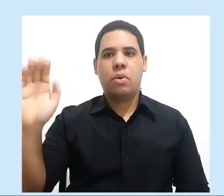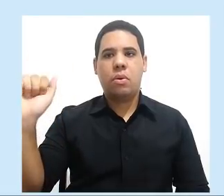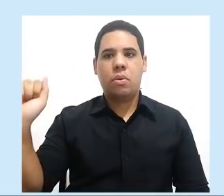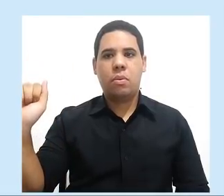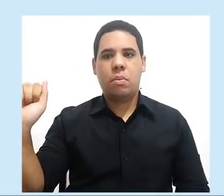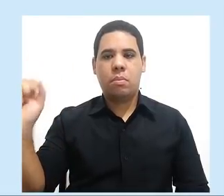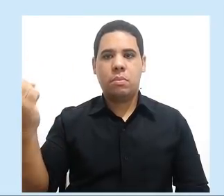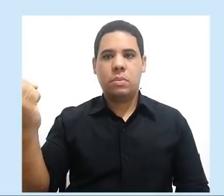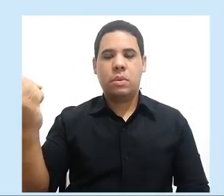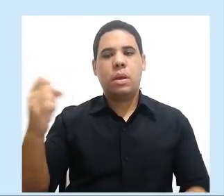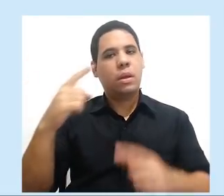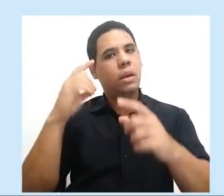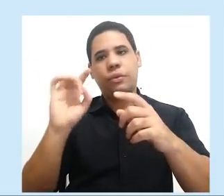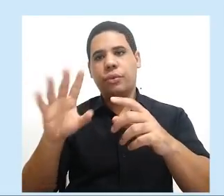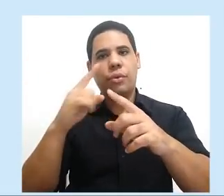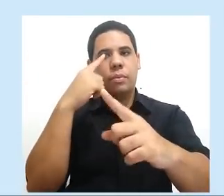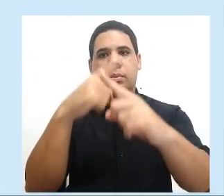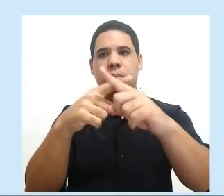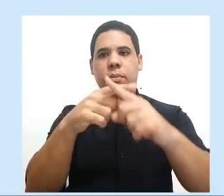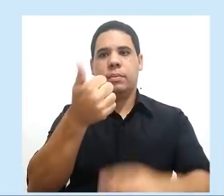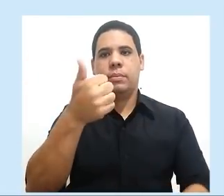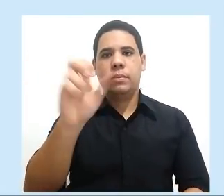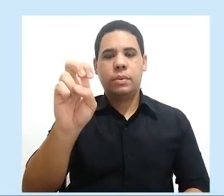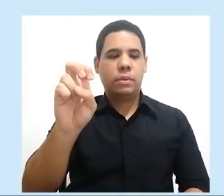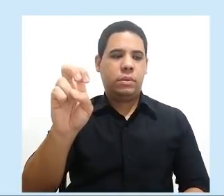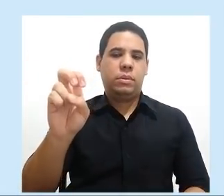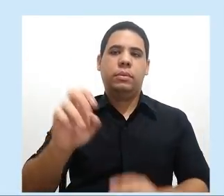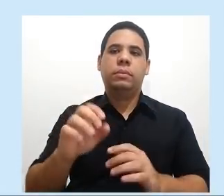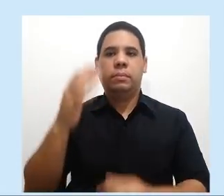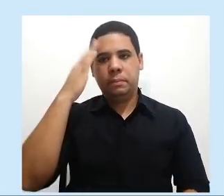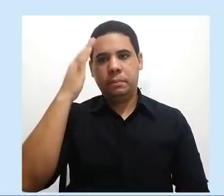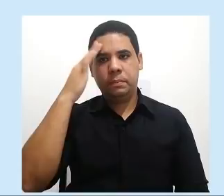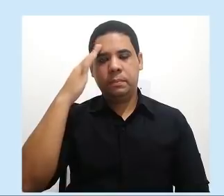384 arrobas, quantos quilos? É só multiplicar por 15.